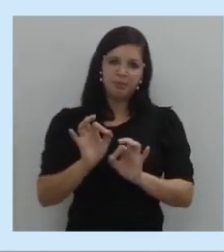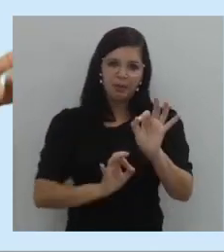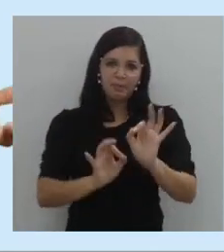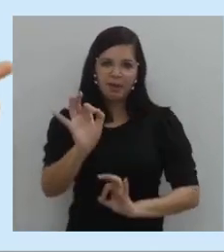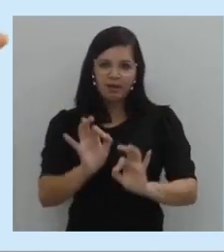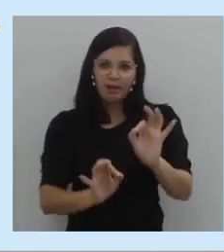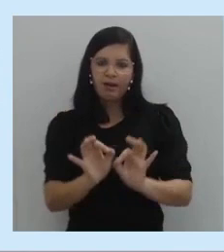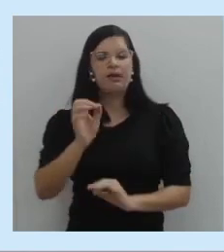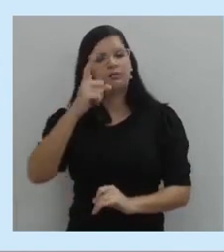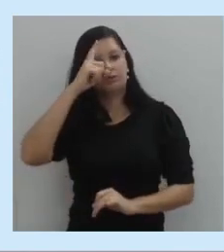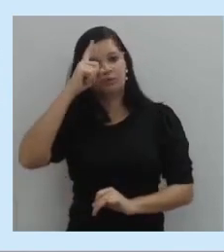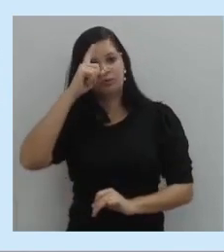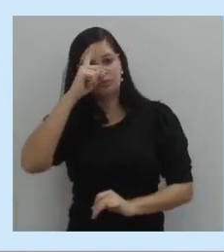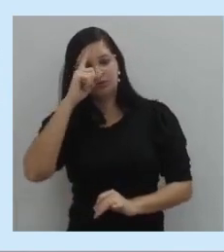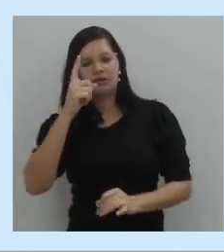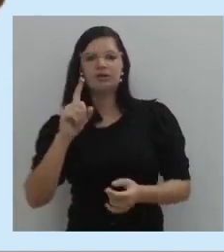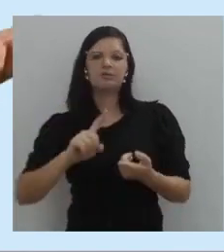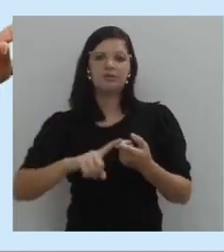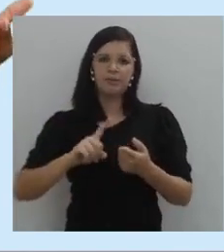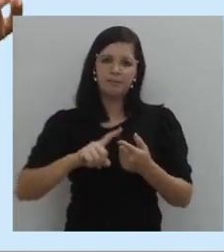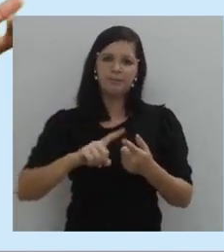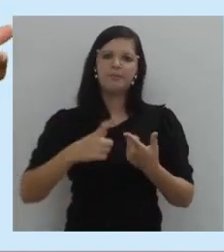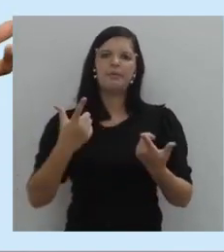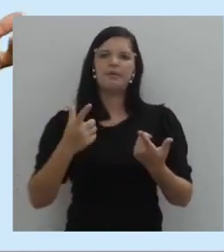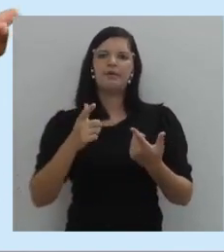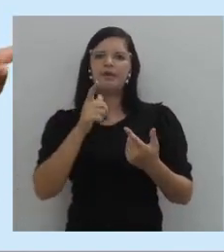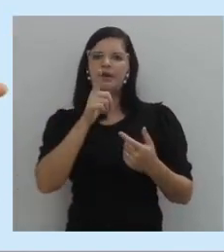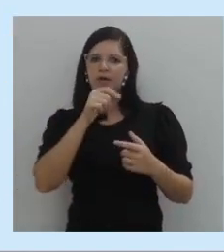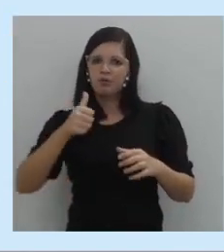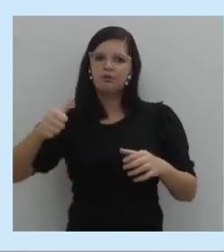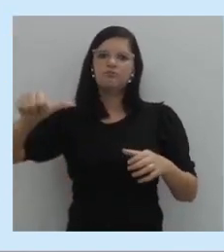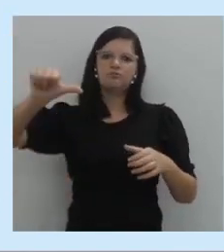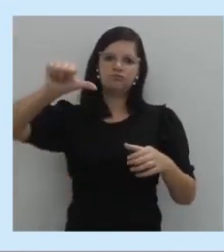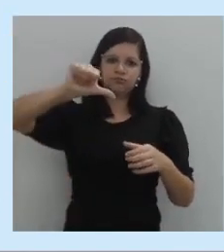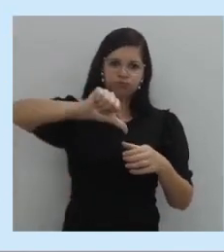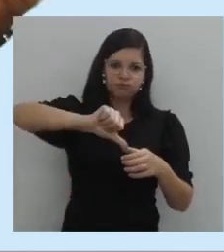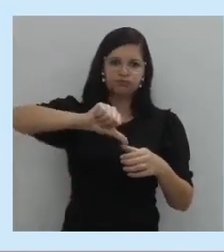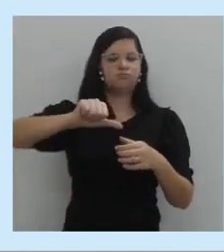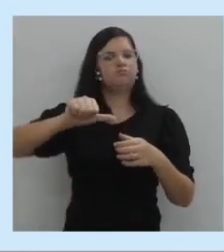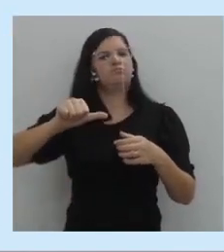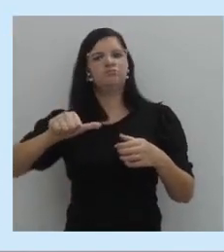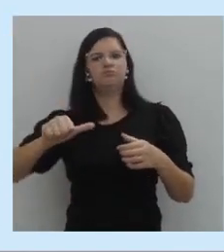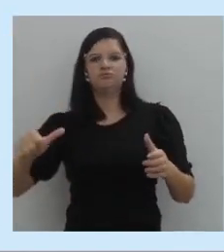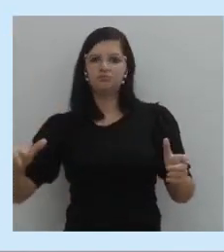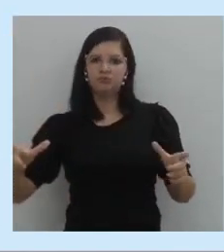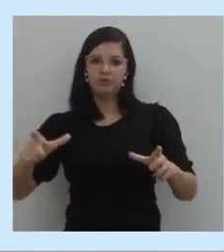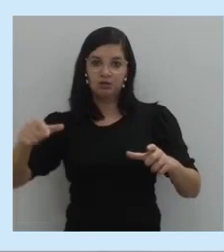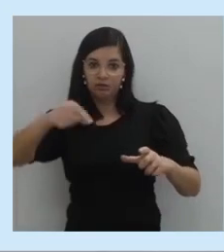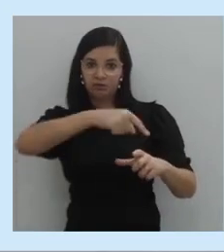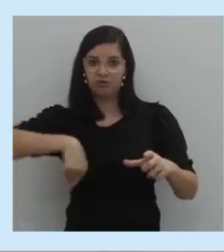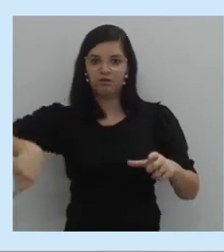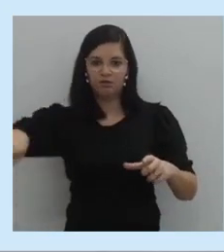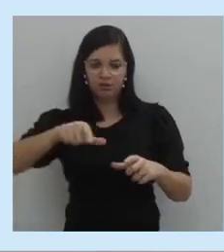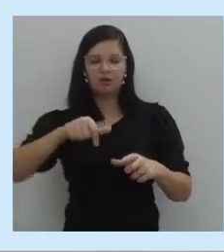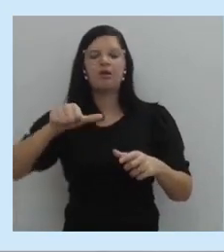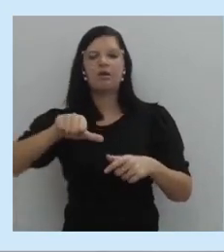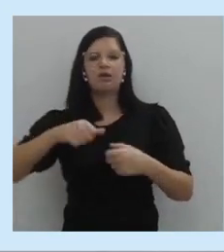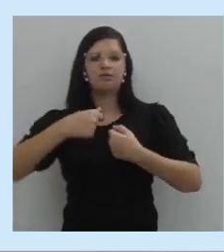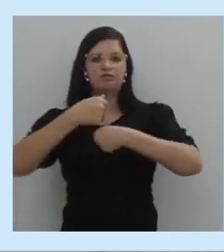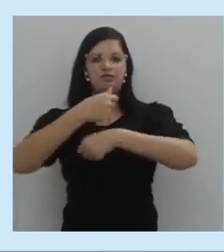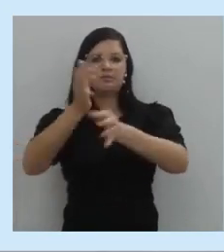mesmo no nosso dia a dia, tá? Abastecimento de reservatórios de água para as cidades. Então, os aquíferos eles